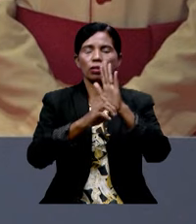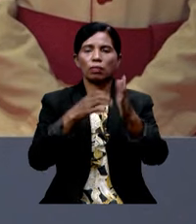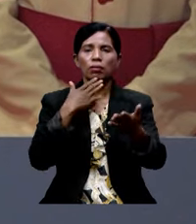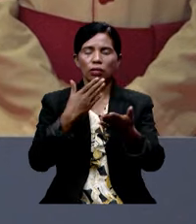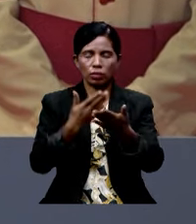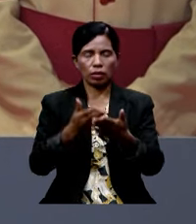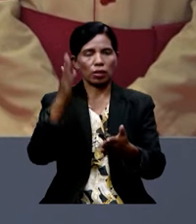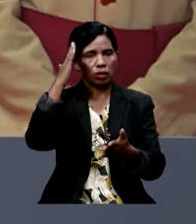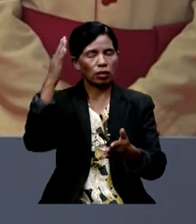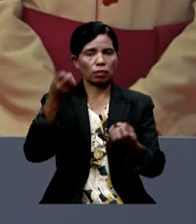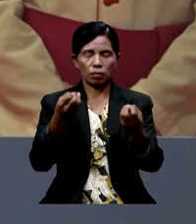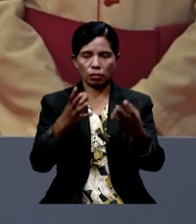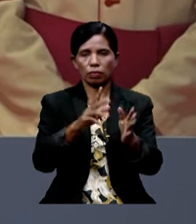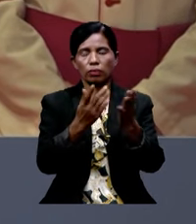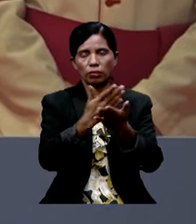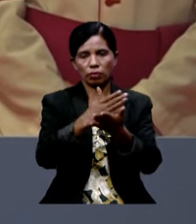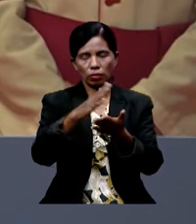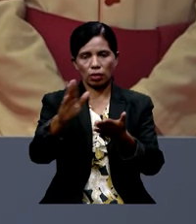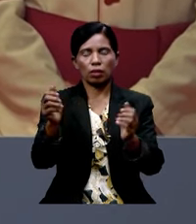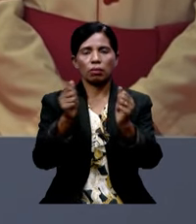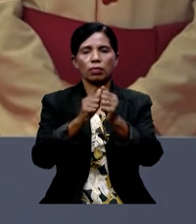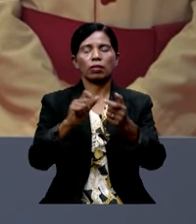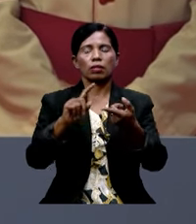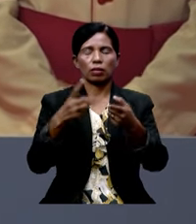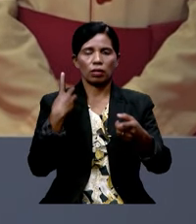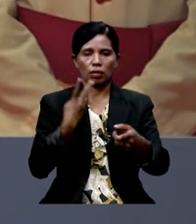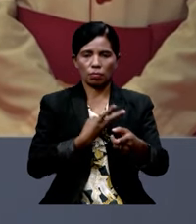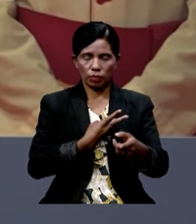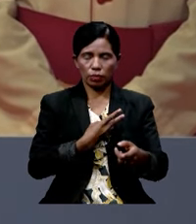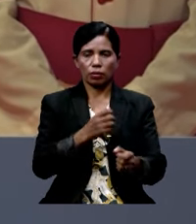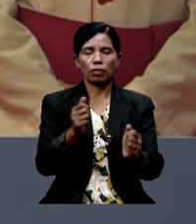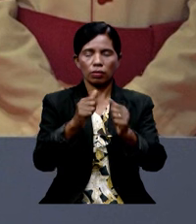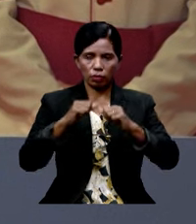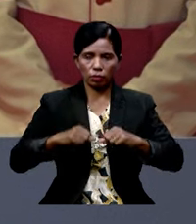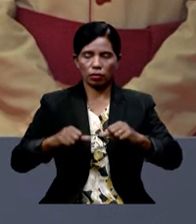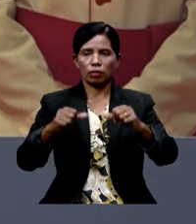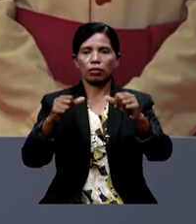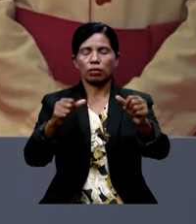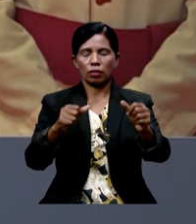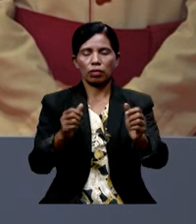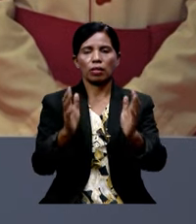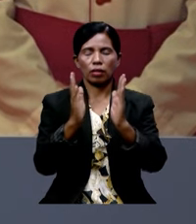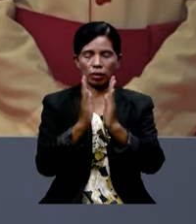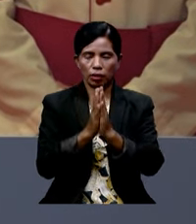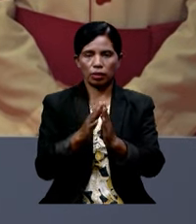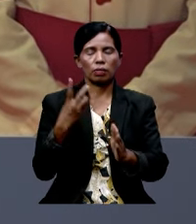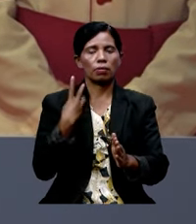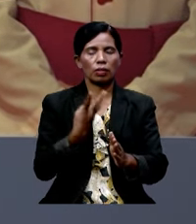sabedoria, partilhadas comigo naquela ocasião, continuam a ressoar em nossos